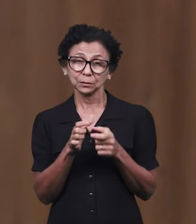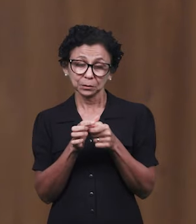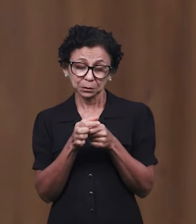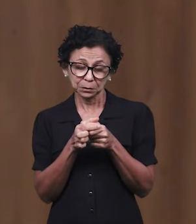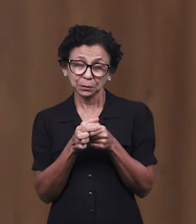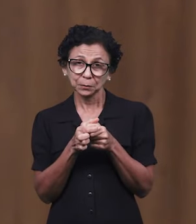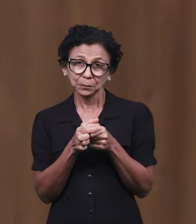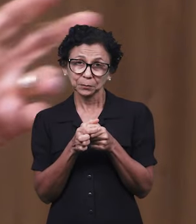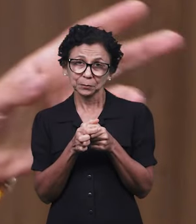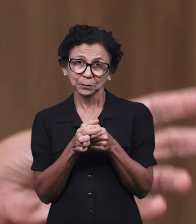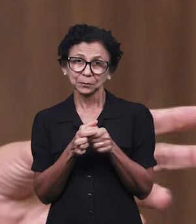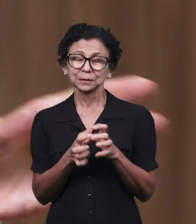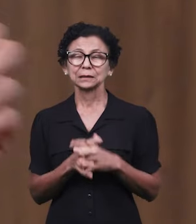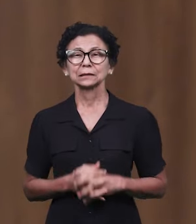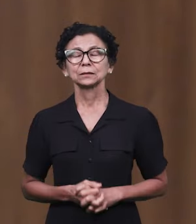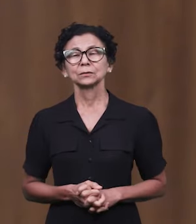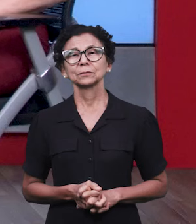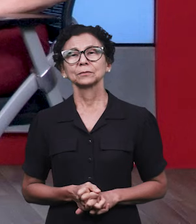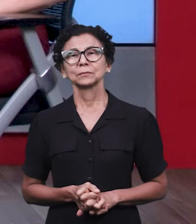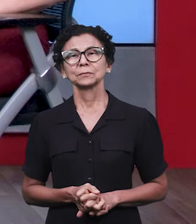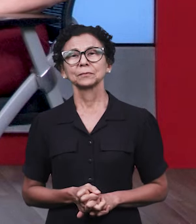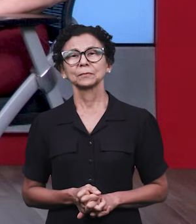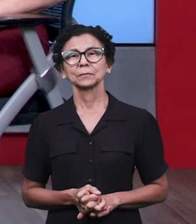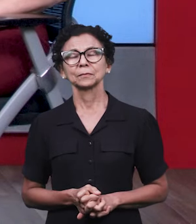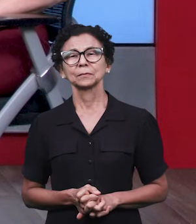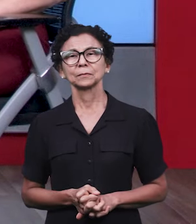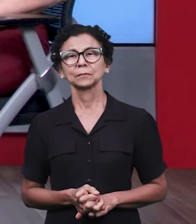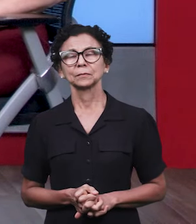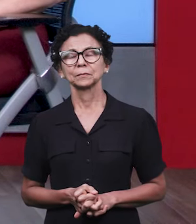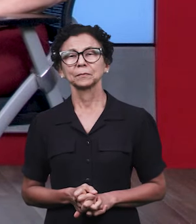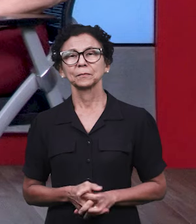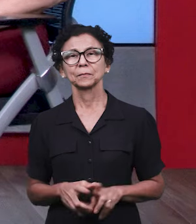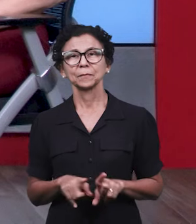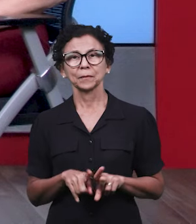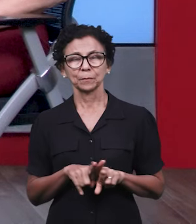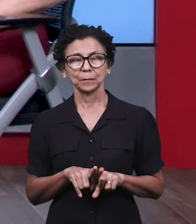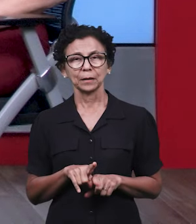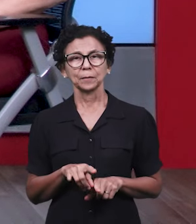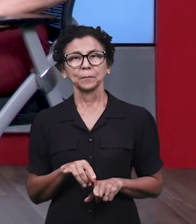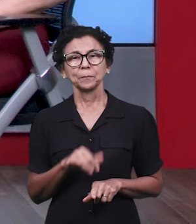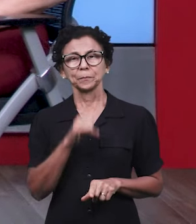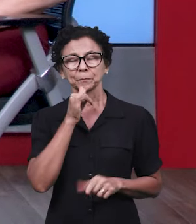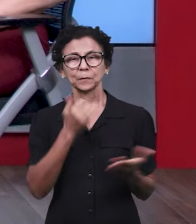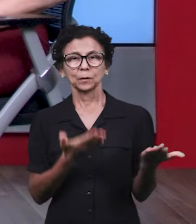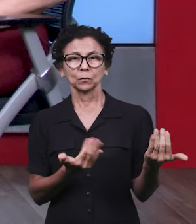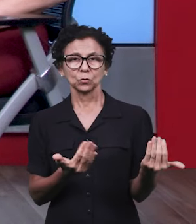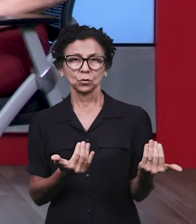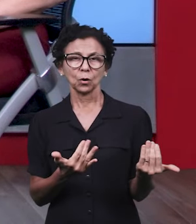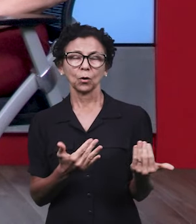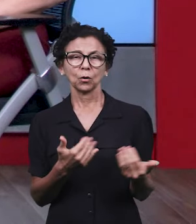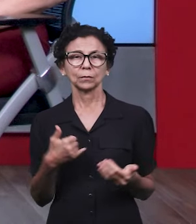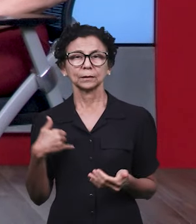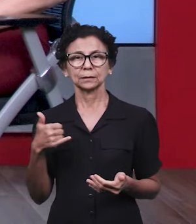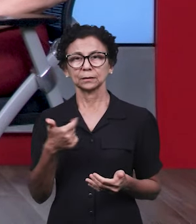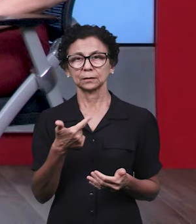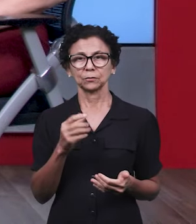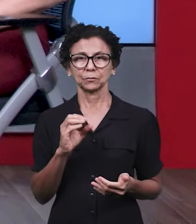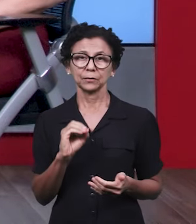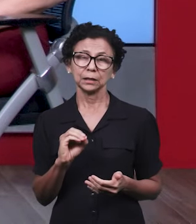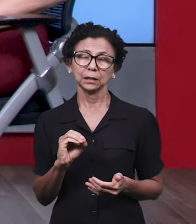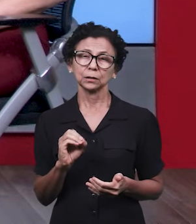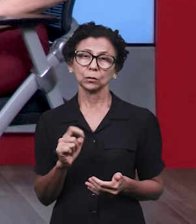que ver outro problema, por exemplo, o jovem, quando ele entra nessa faixa de 20 anos, entrada da vida adulta, ele vai